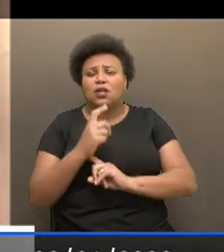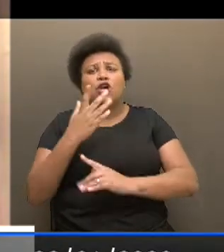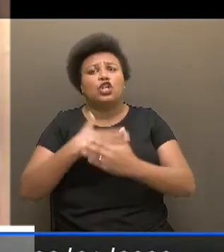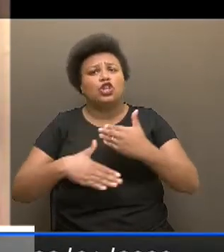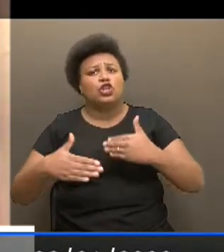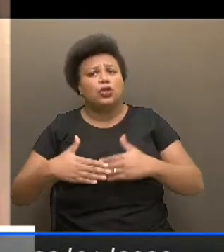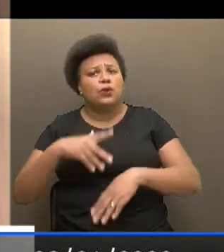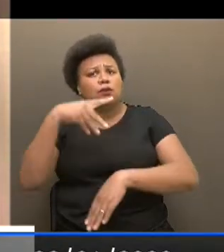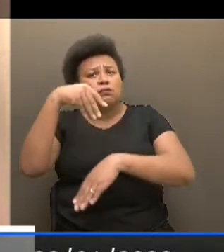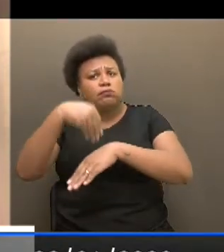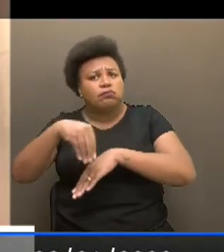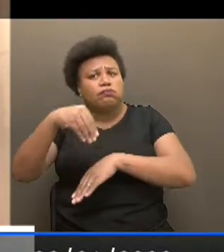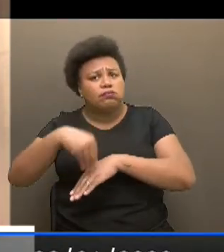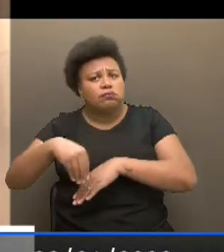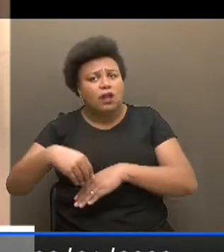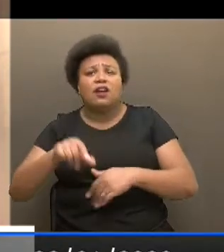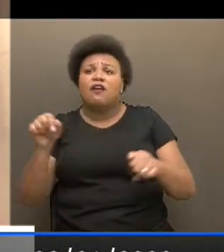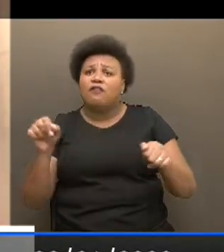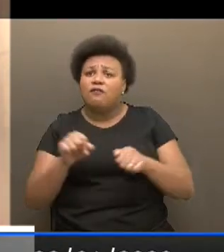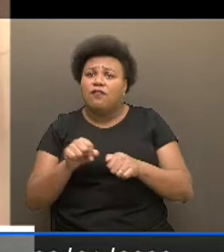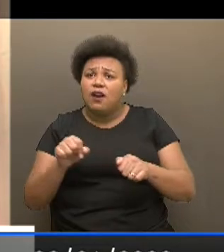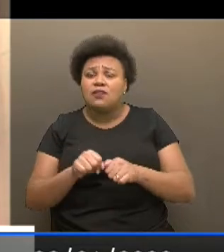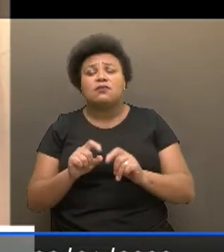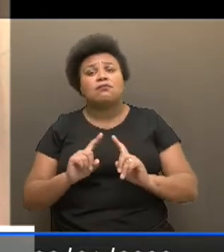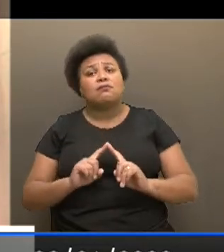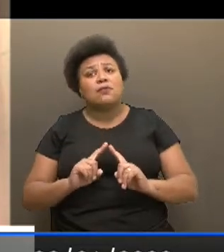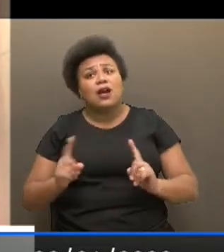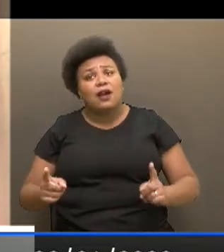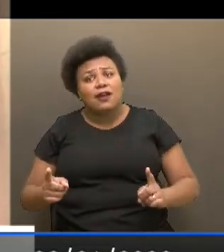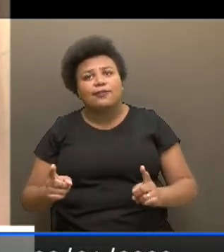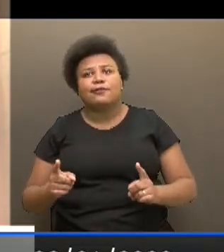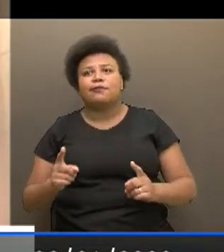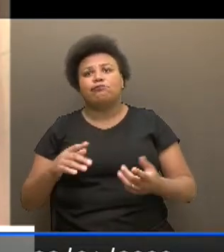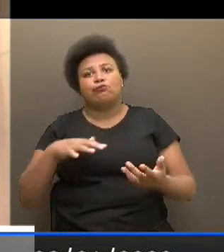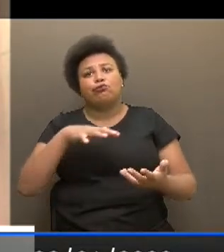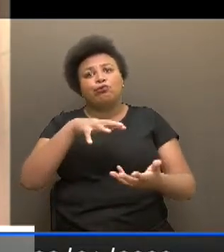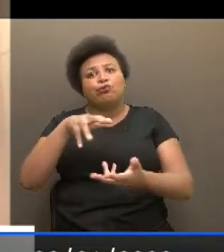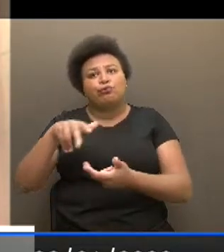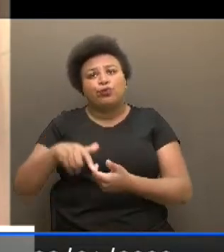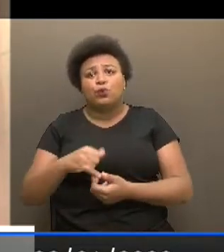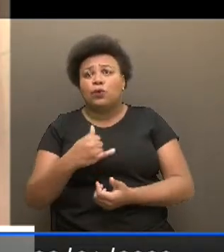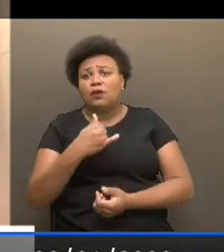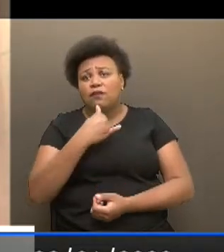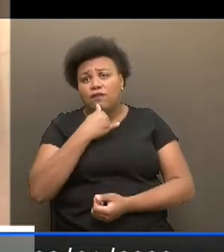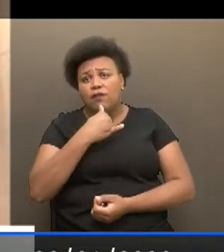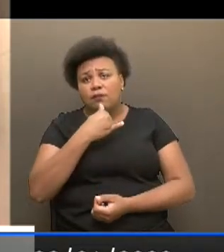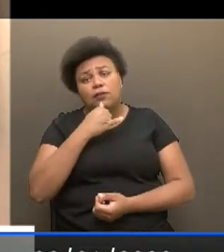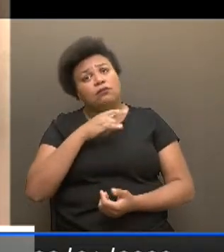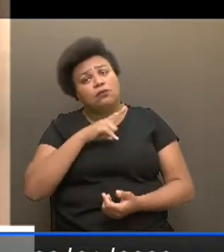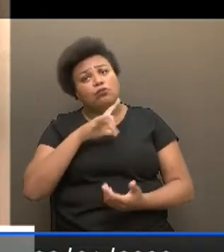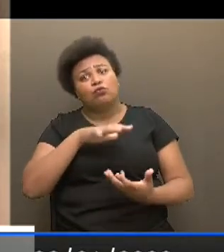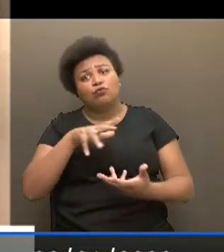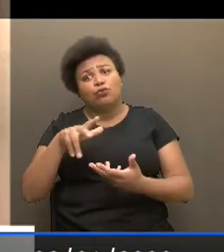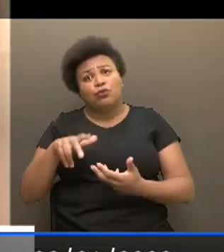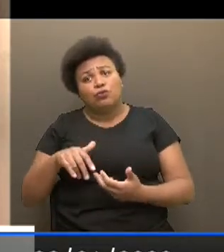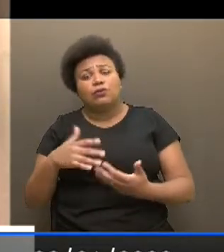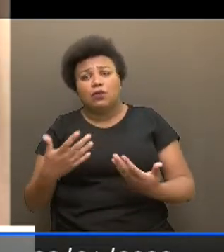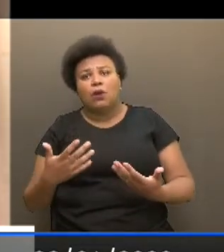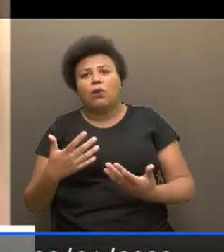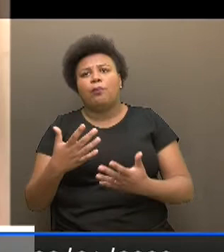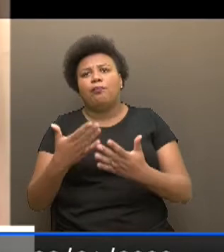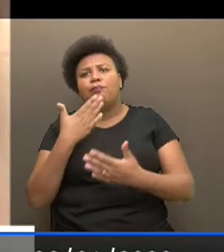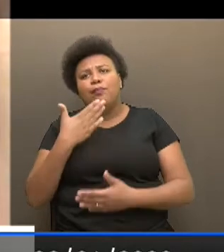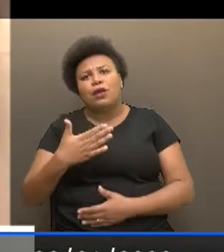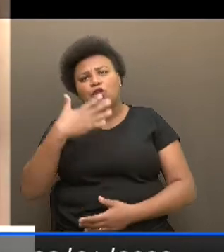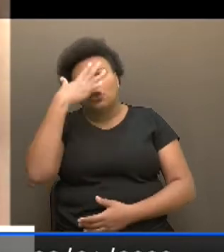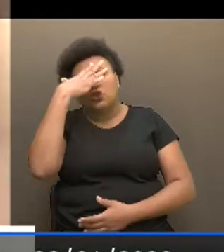todas e fortes. Mas estamos no mundo. Lamentavelmente, estamos no mundo. Então, é essa compreensão que